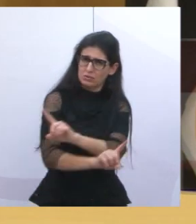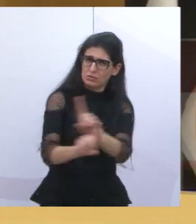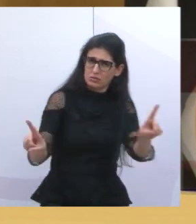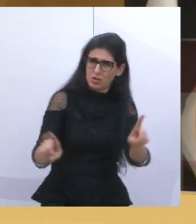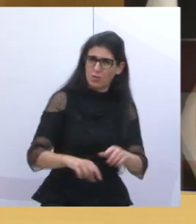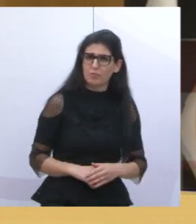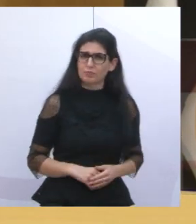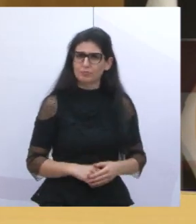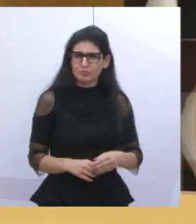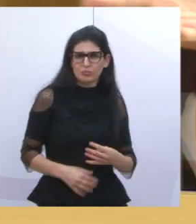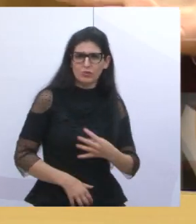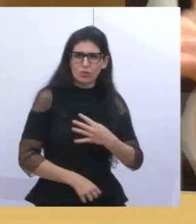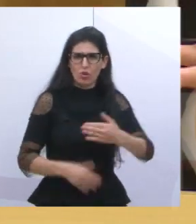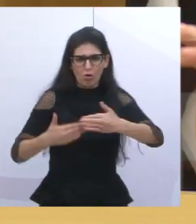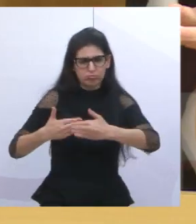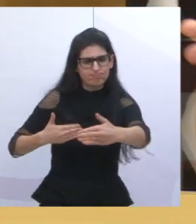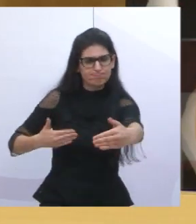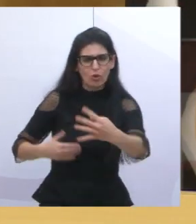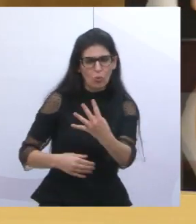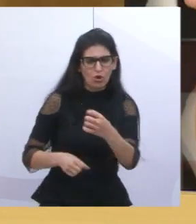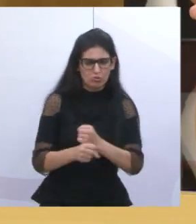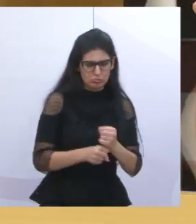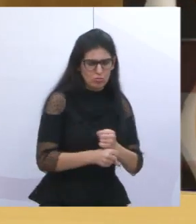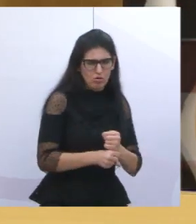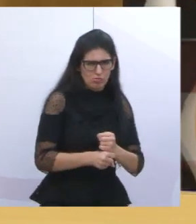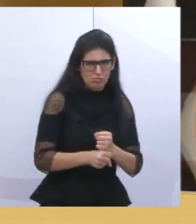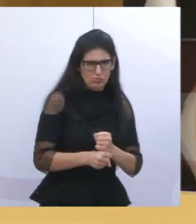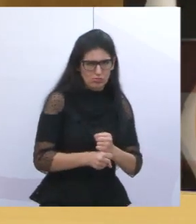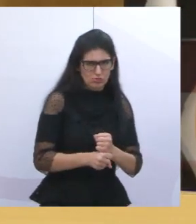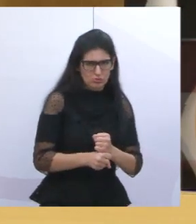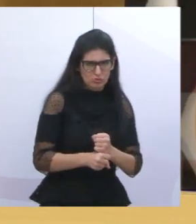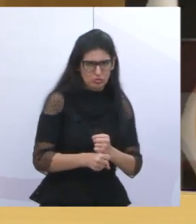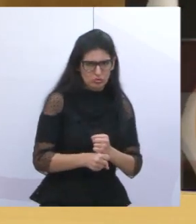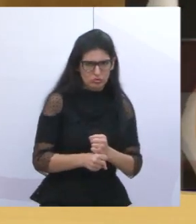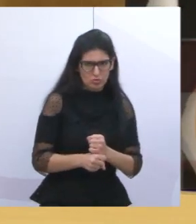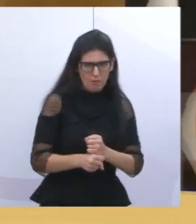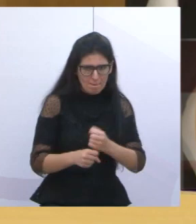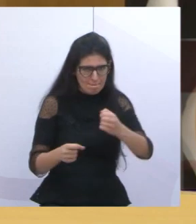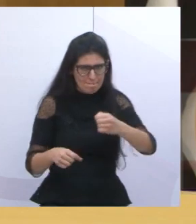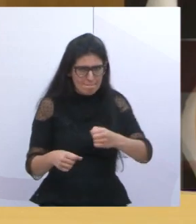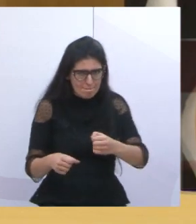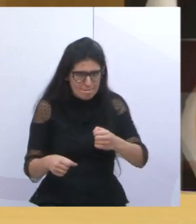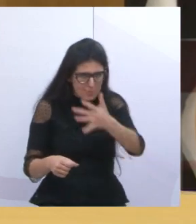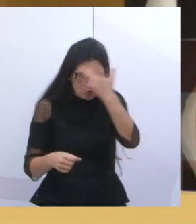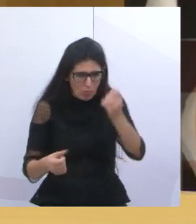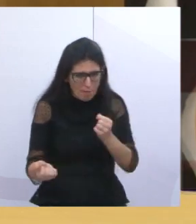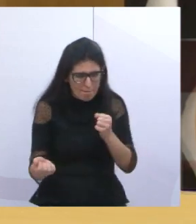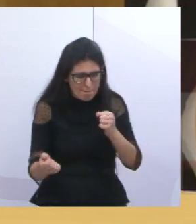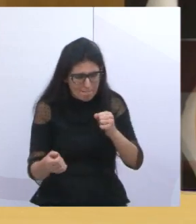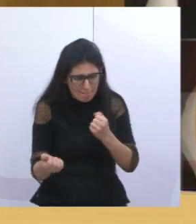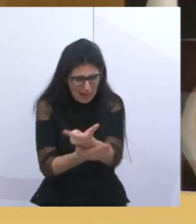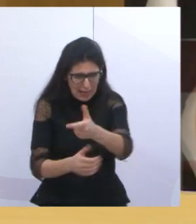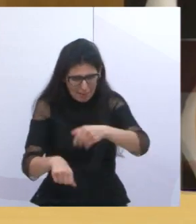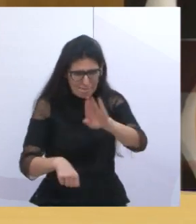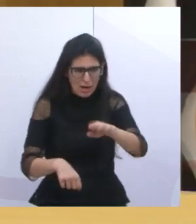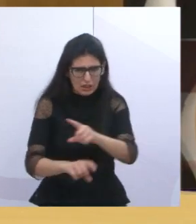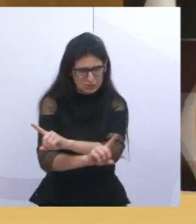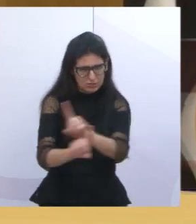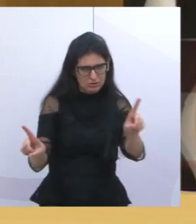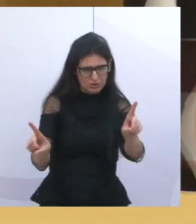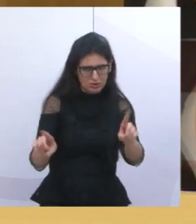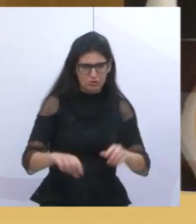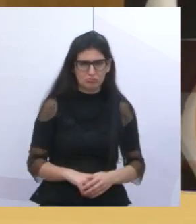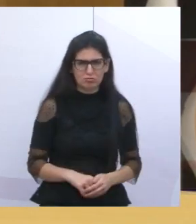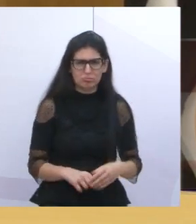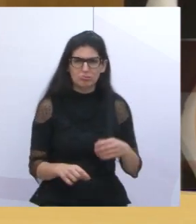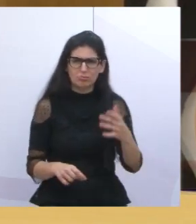4 anos sem acrescentar o valor do IPTU, porque também aquele mais pobre ali, ele rala para caramba para poder pagar o absurdo